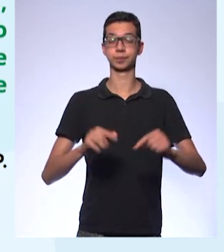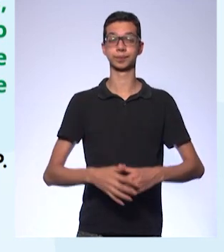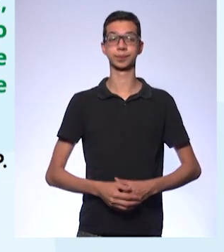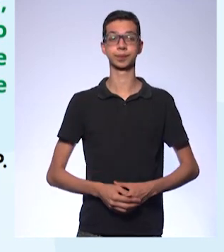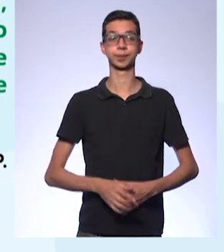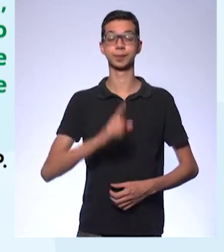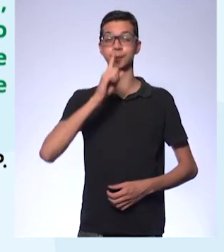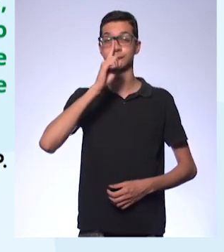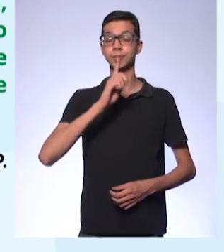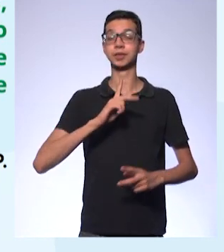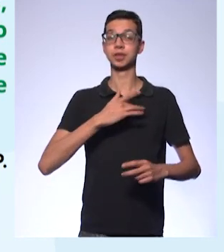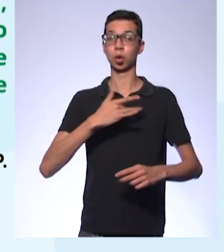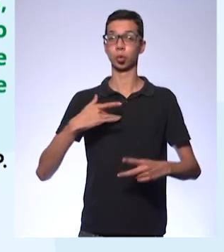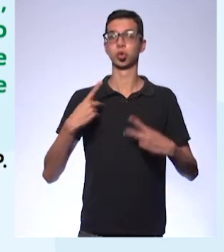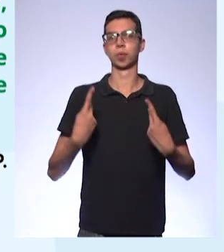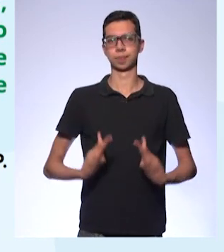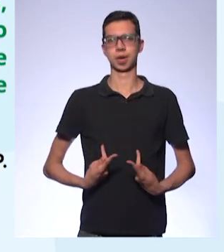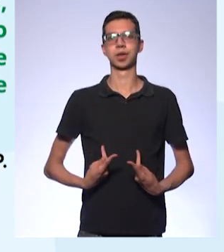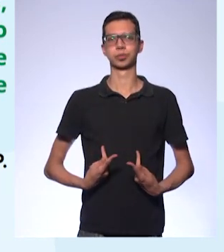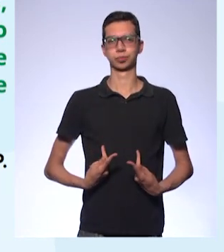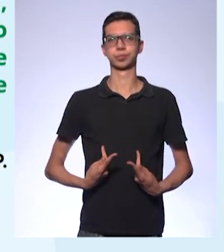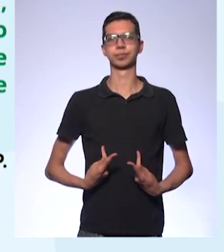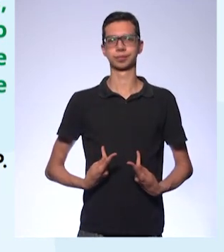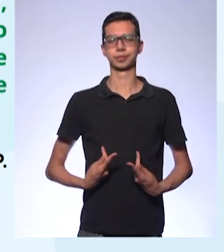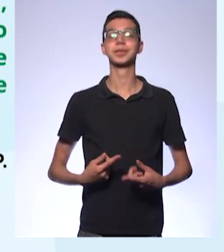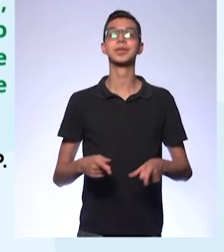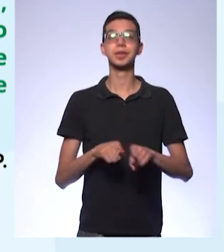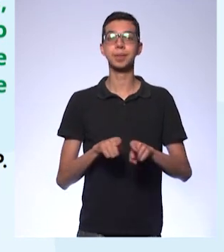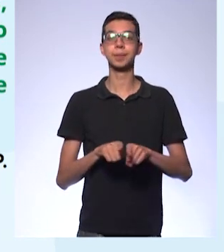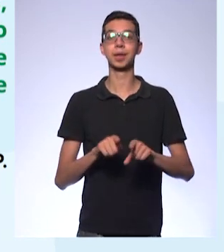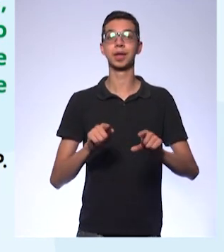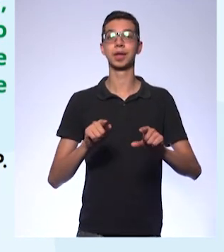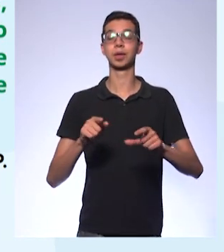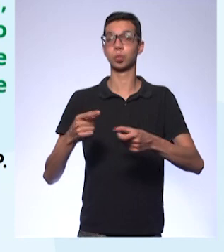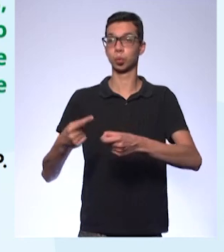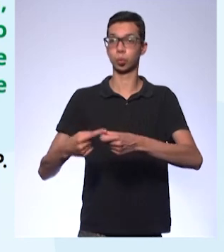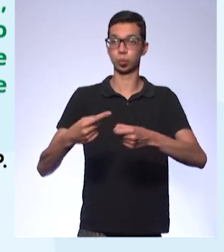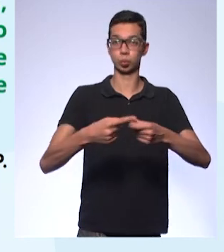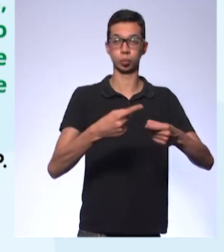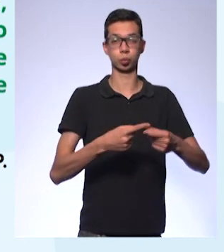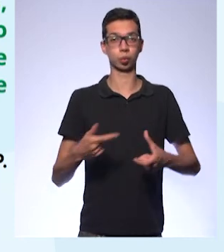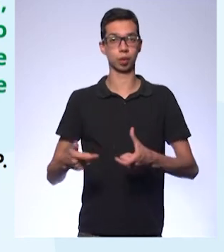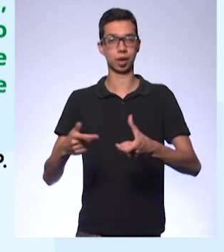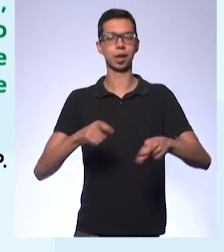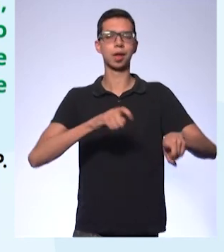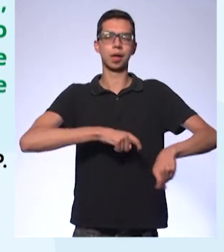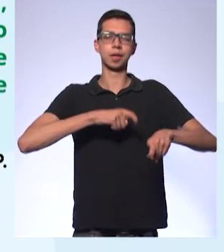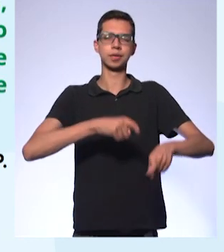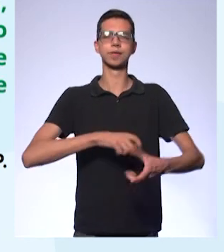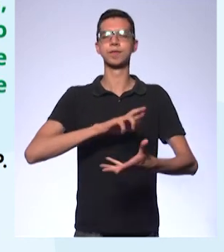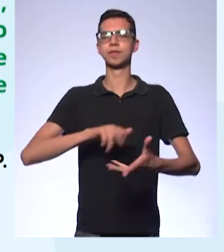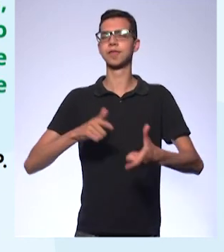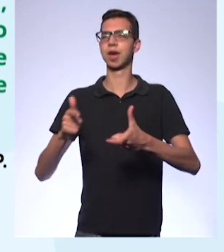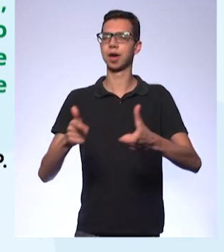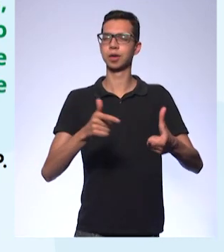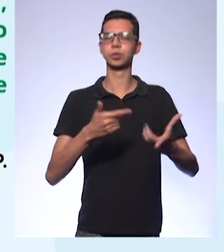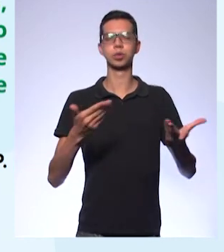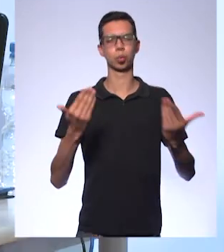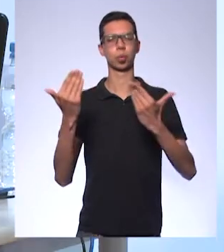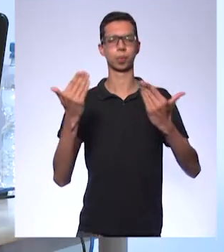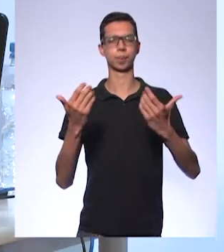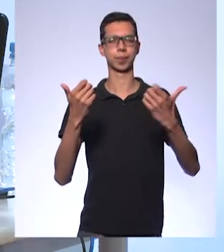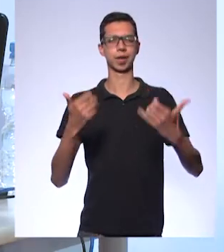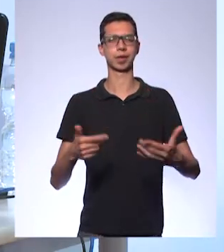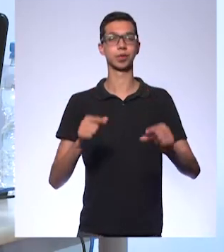relacionados à saúde humana, à infraestrutura das cidades, à agricultura e a muitos outros setores. E aí é até uma questão